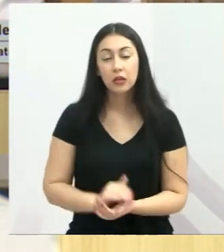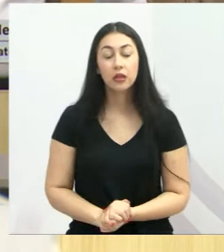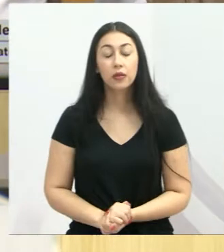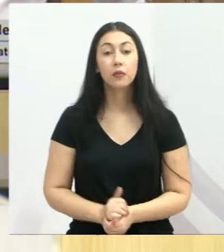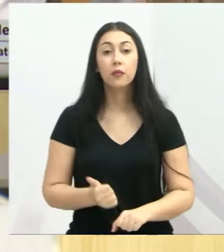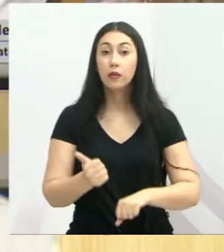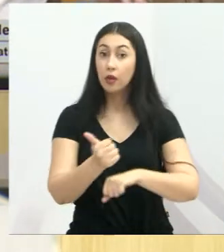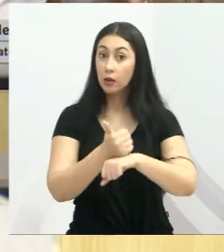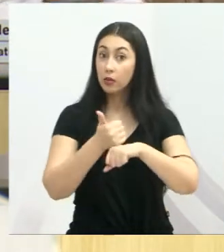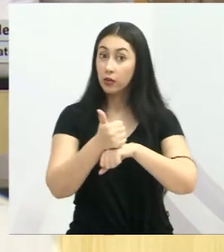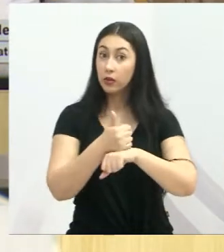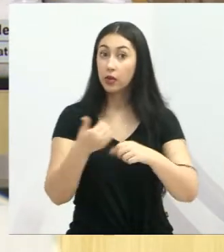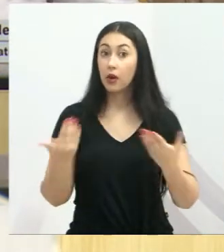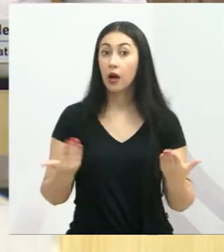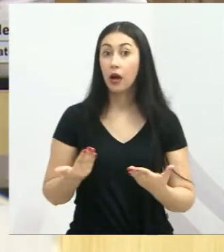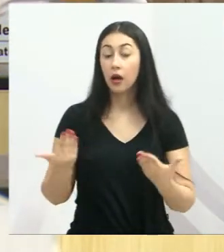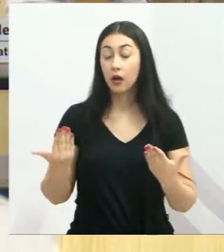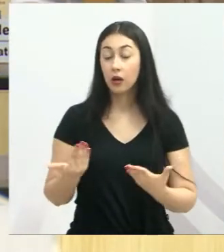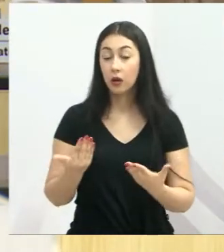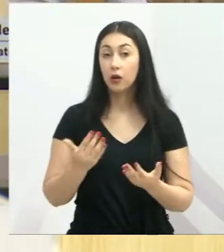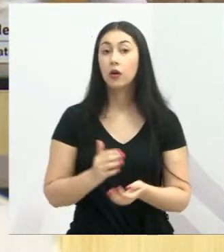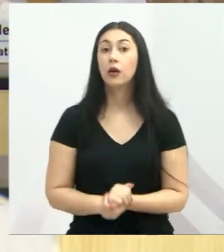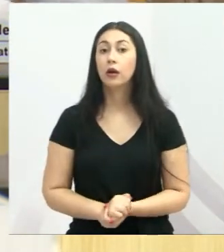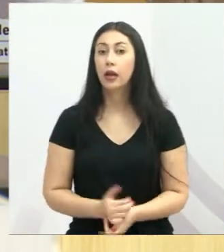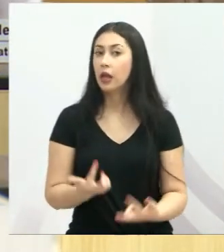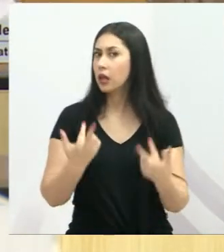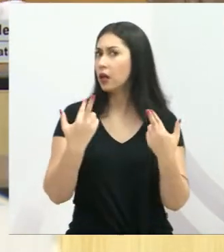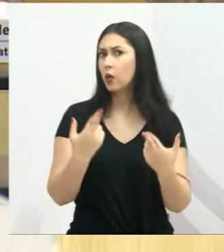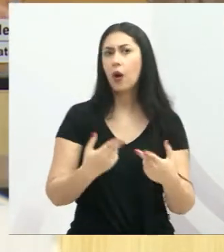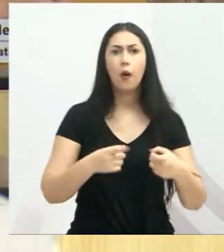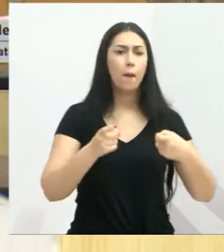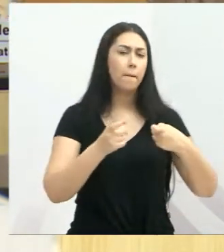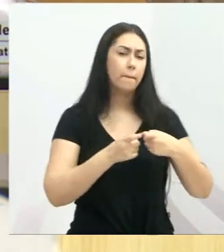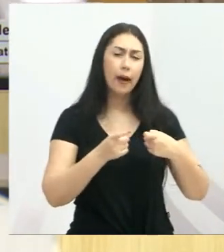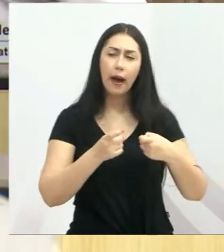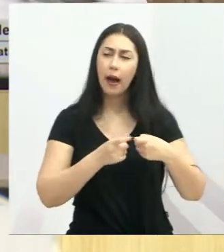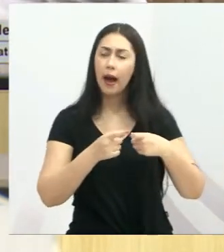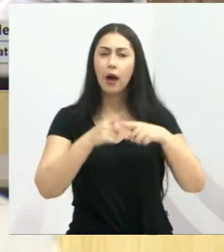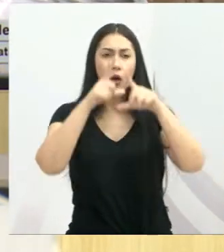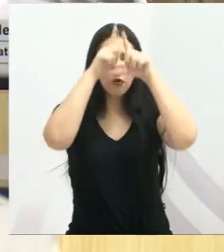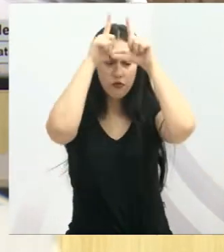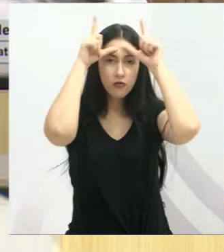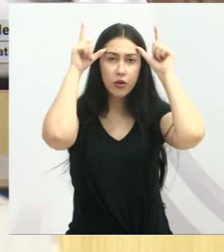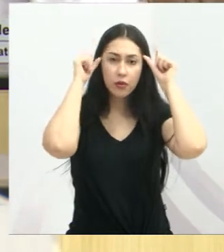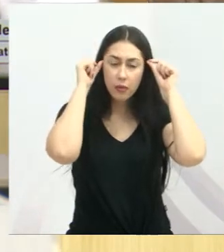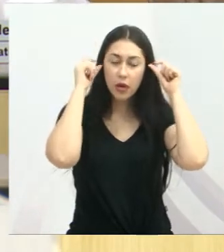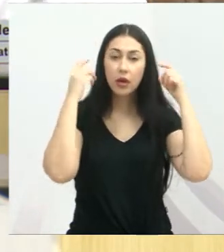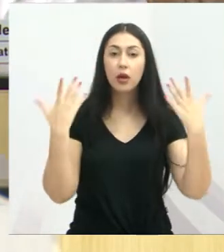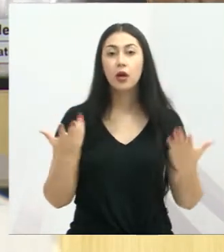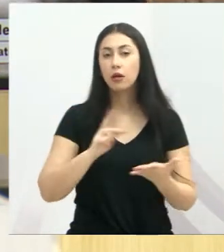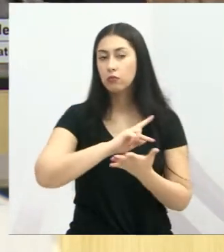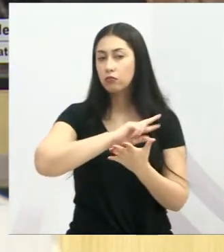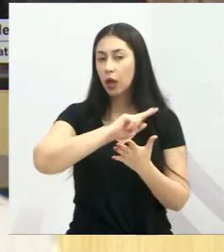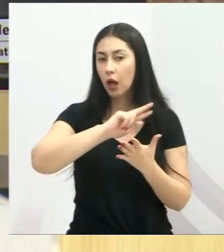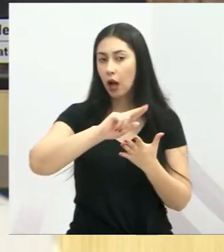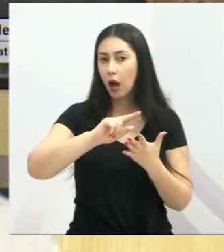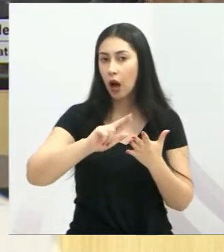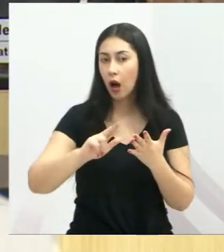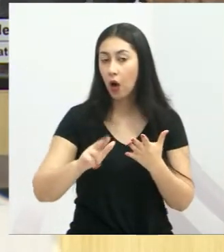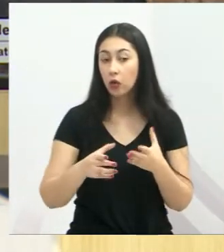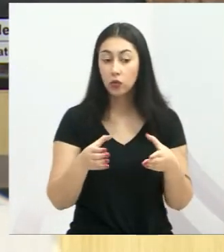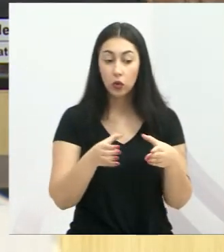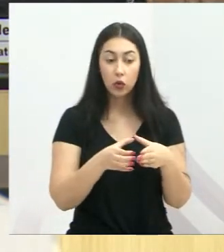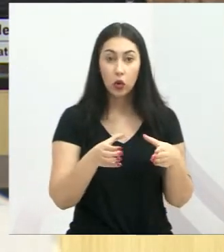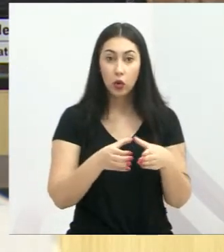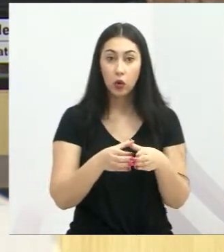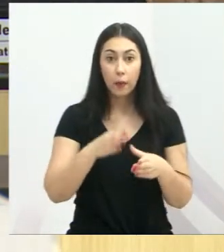neste momento, a exemplo de médicos, enfermeiros, socorristas e outras determinadas